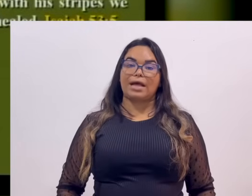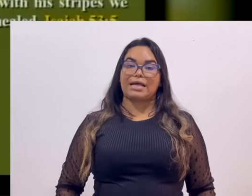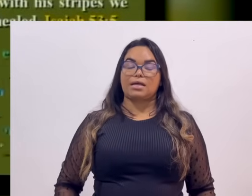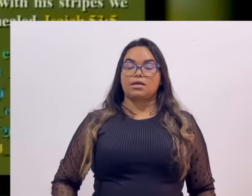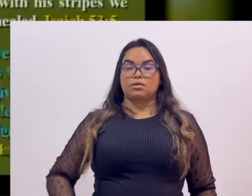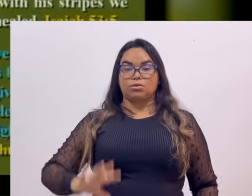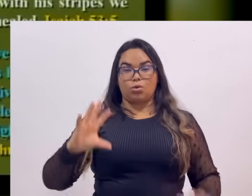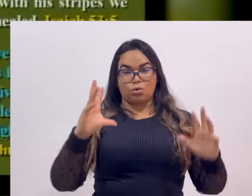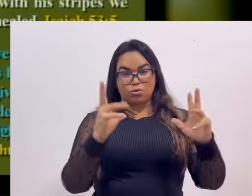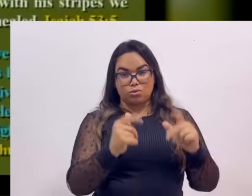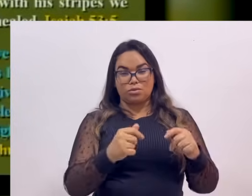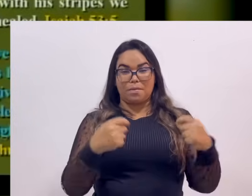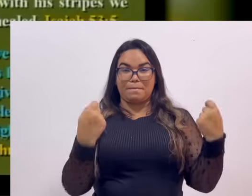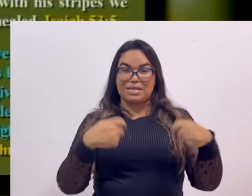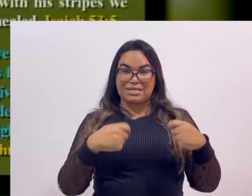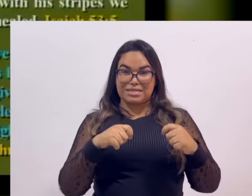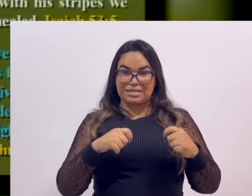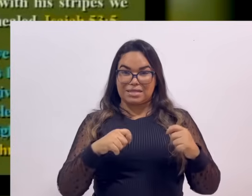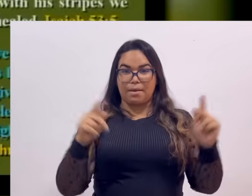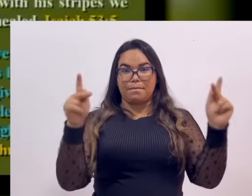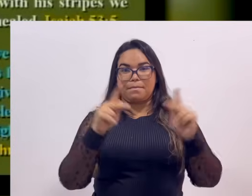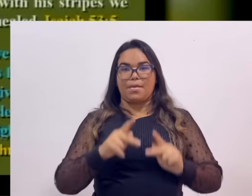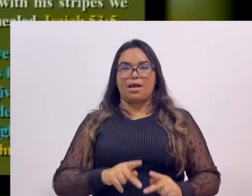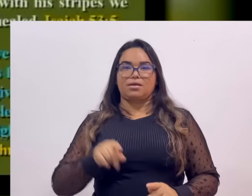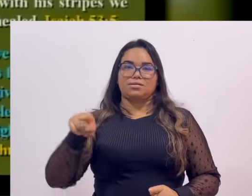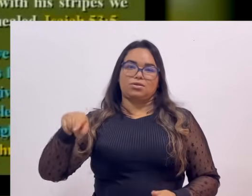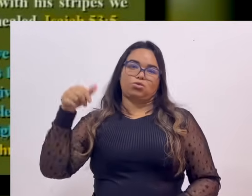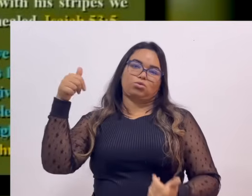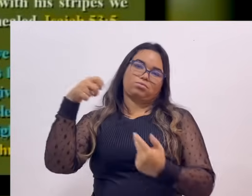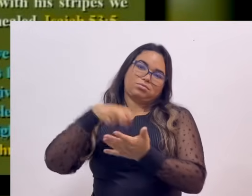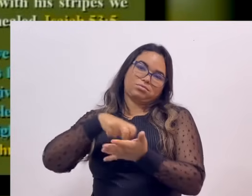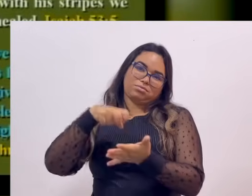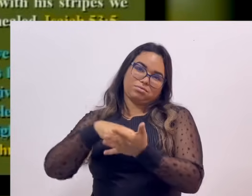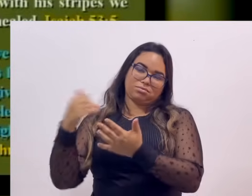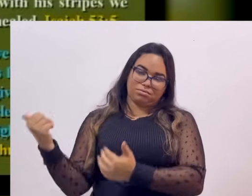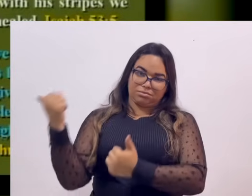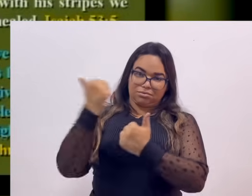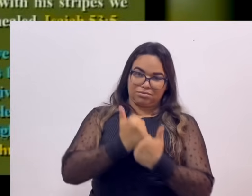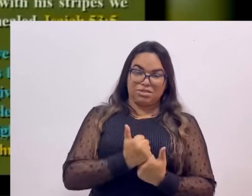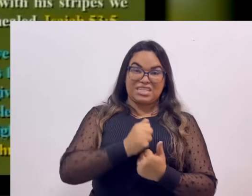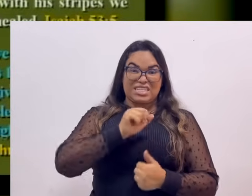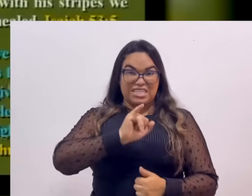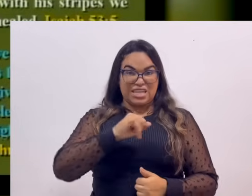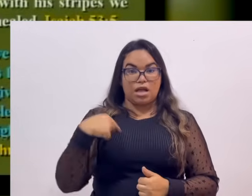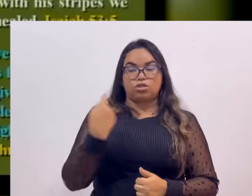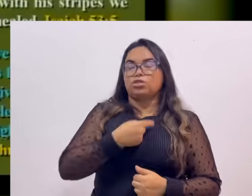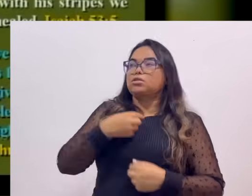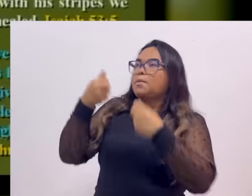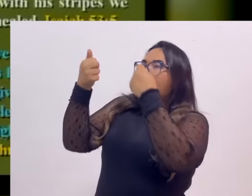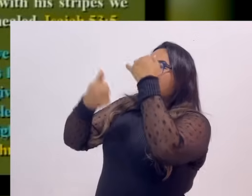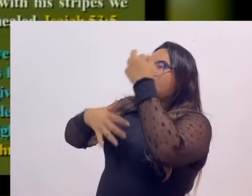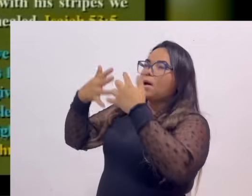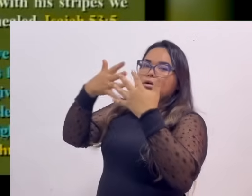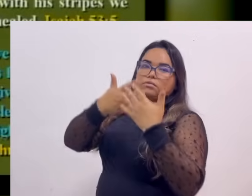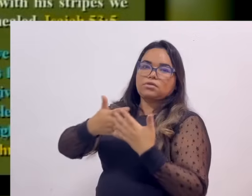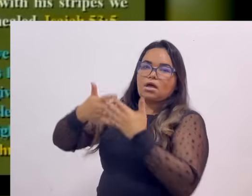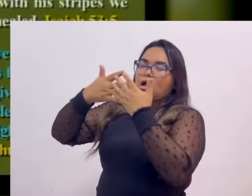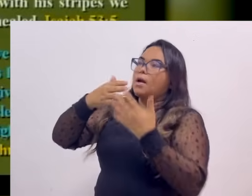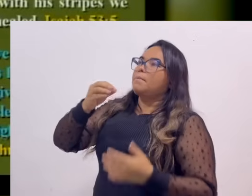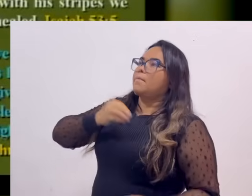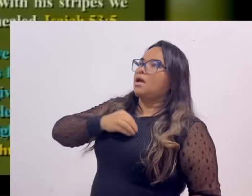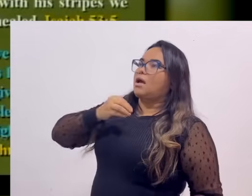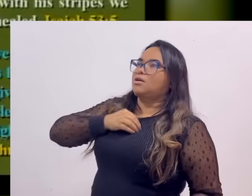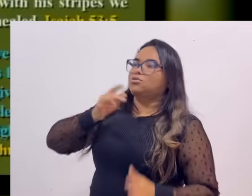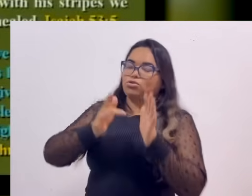que nos traz a paz estava sobre ele e pelas suas pisaduras fomos sarados se confessarmos os nossos pecados